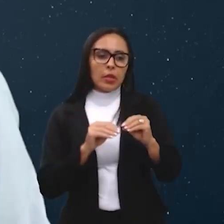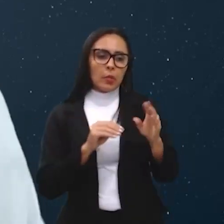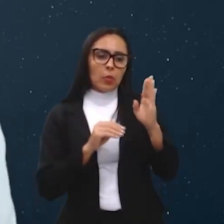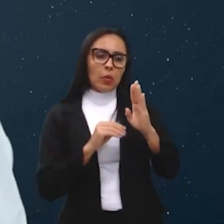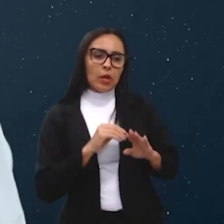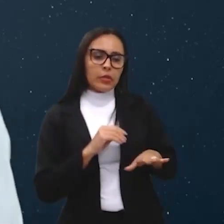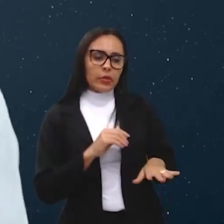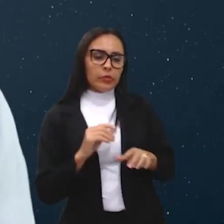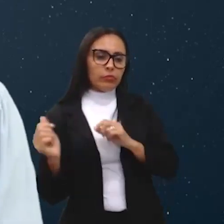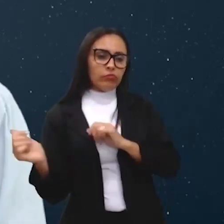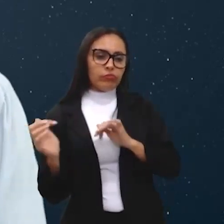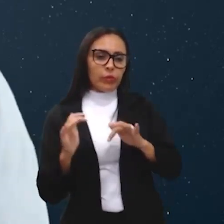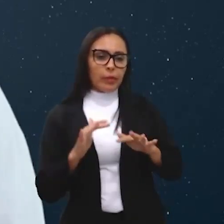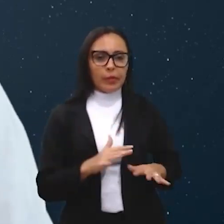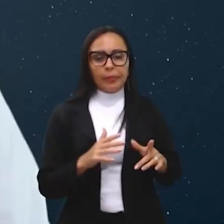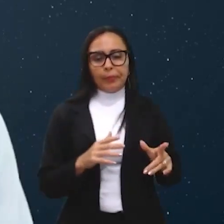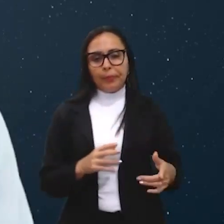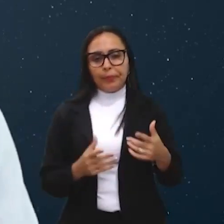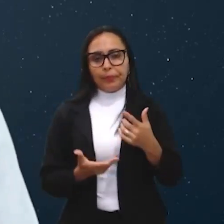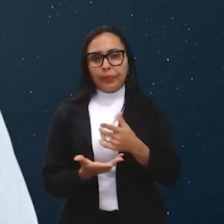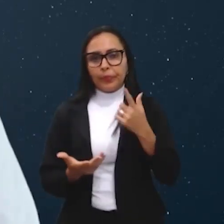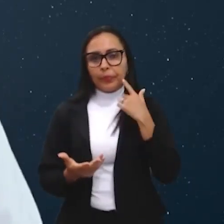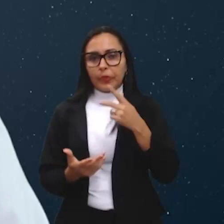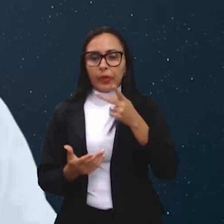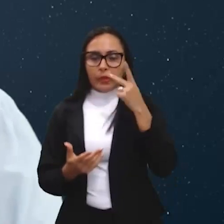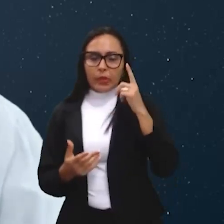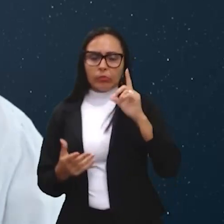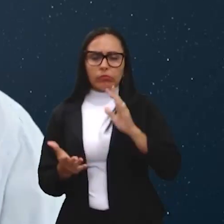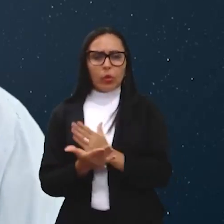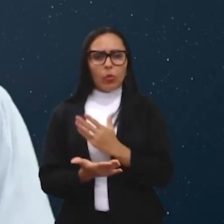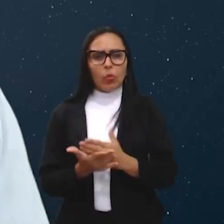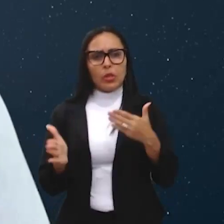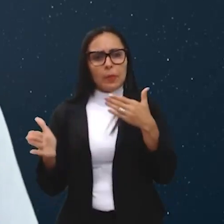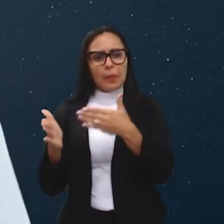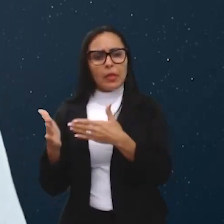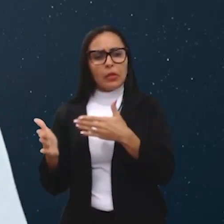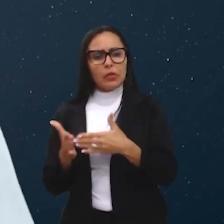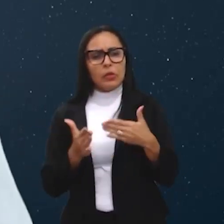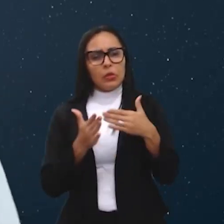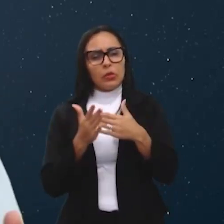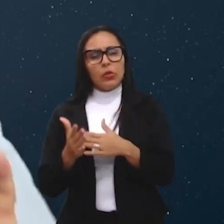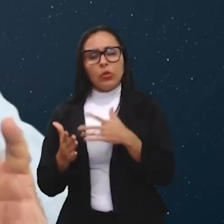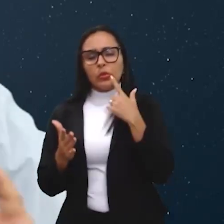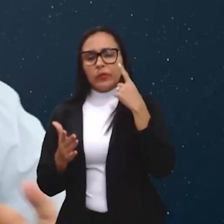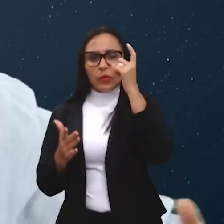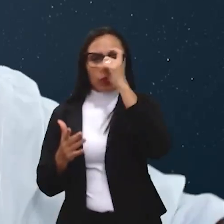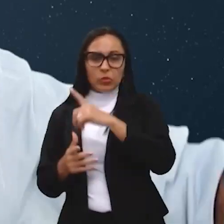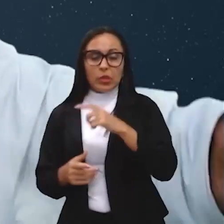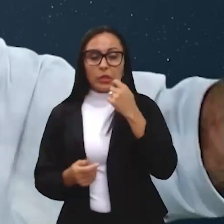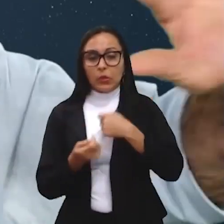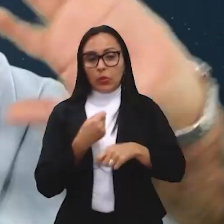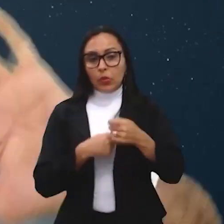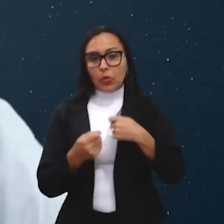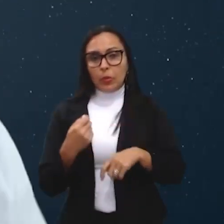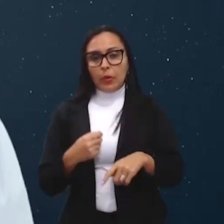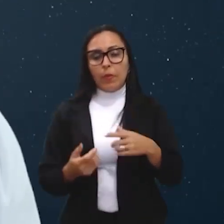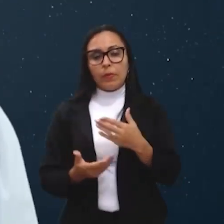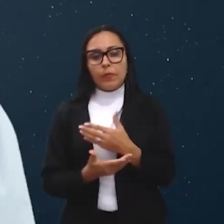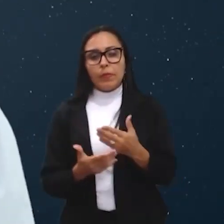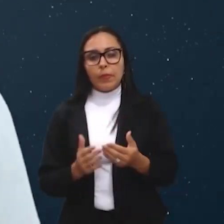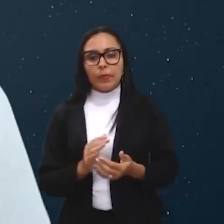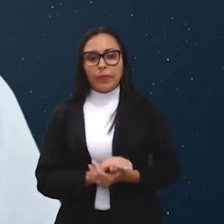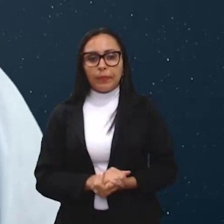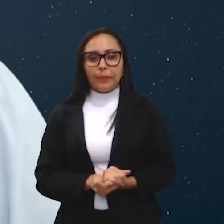essas renovações. Mas como a gente tinha algumas limitações econômicas, algumas dificuldades que a Europa já tinha